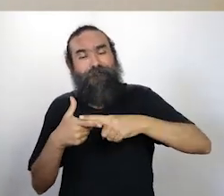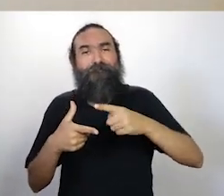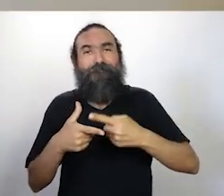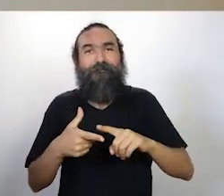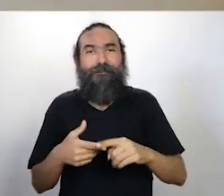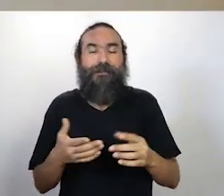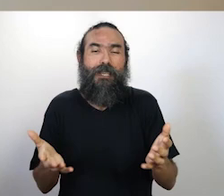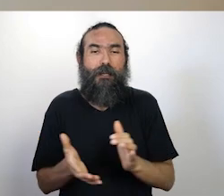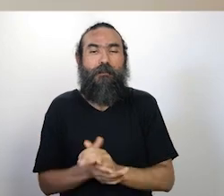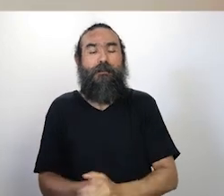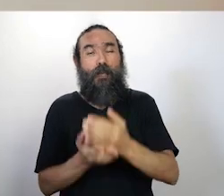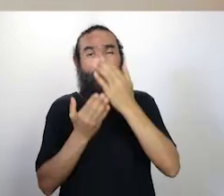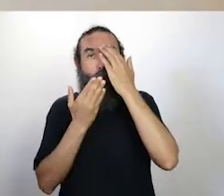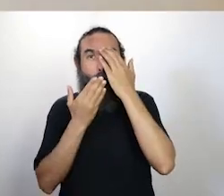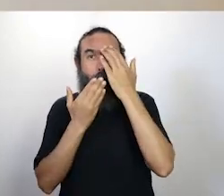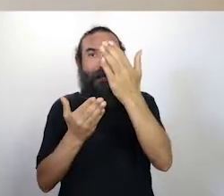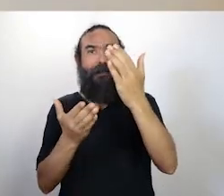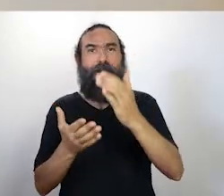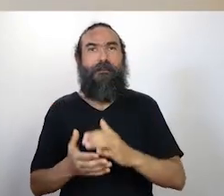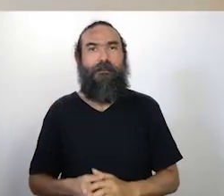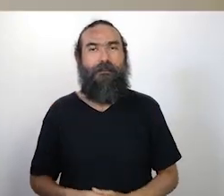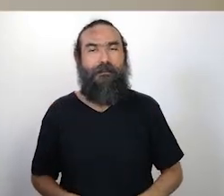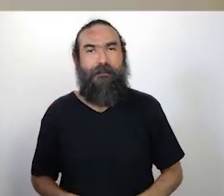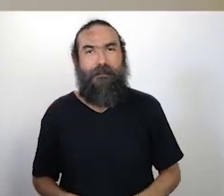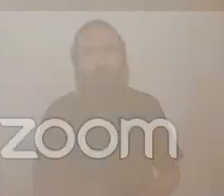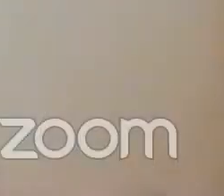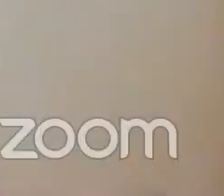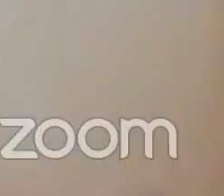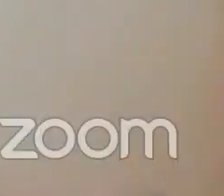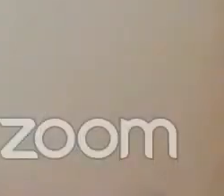que ficou ruim. É isso. Muito obrigada.